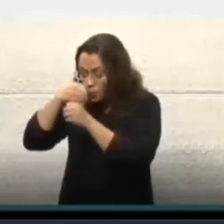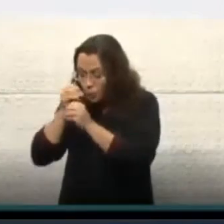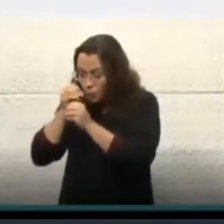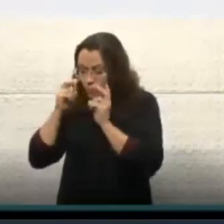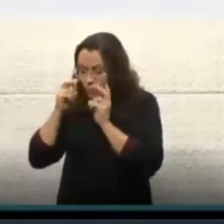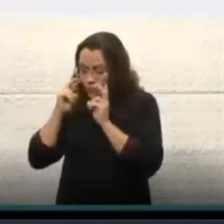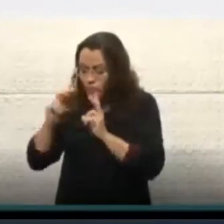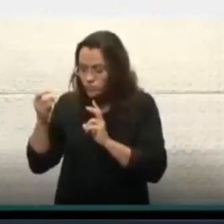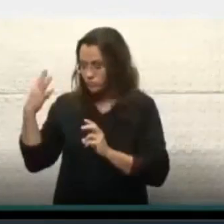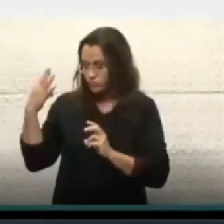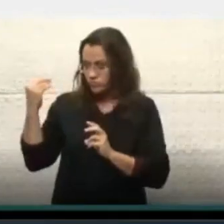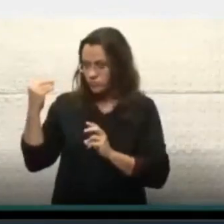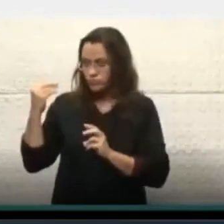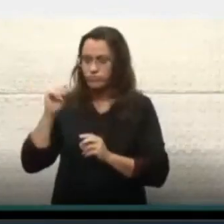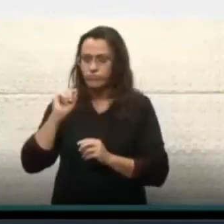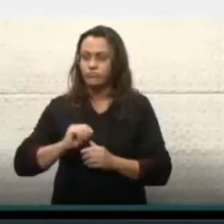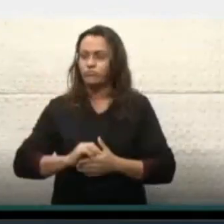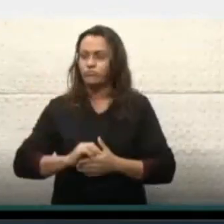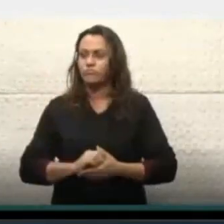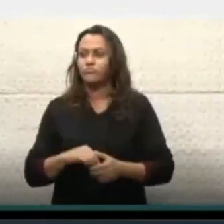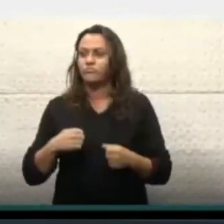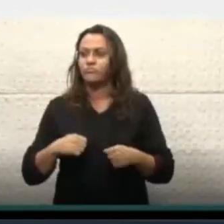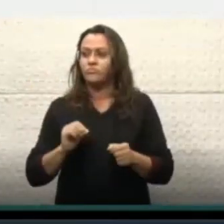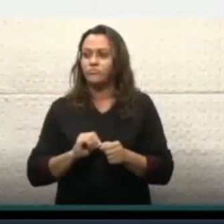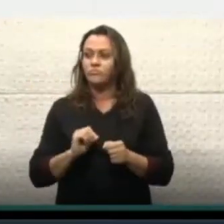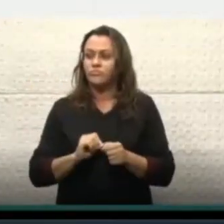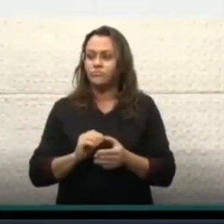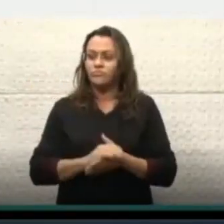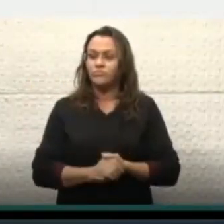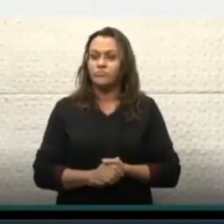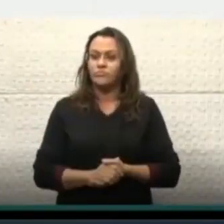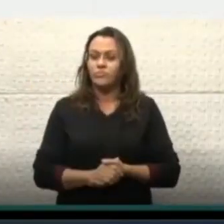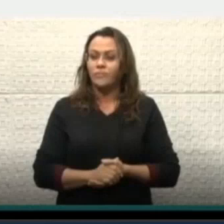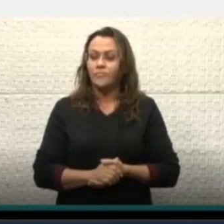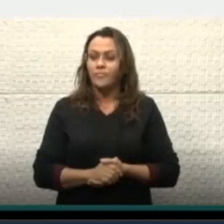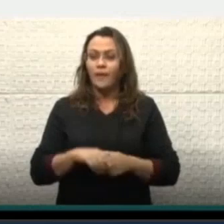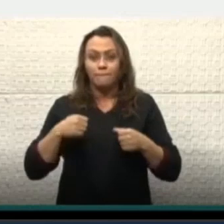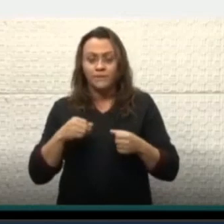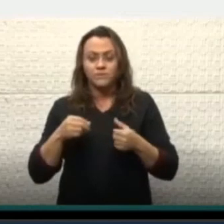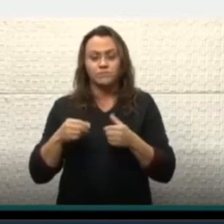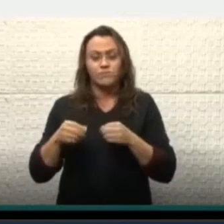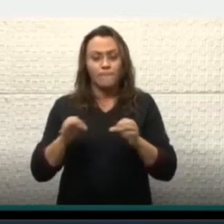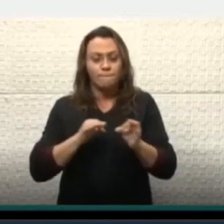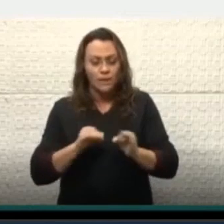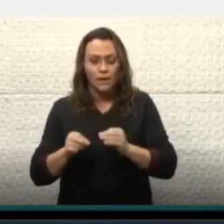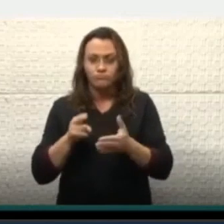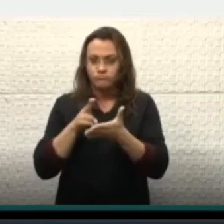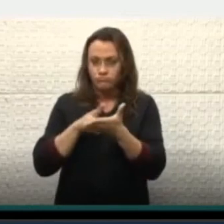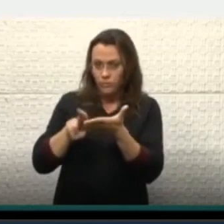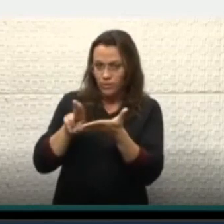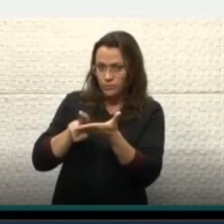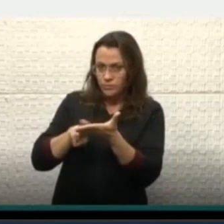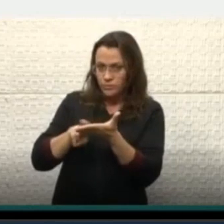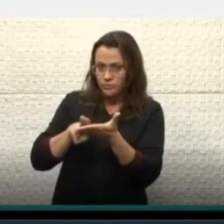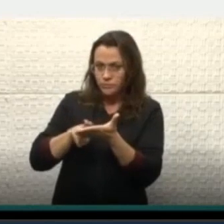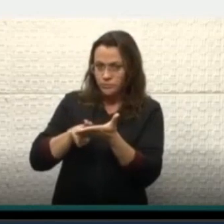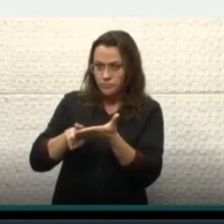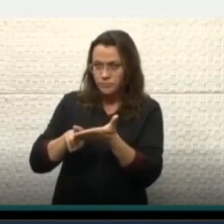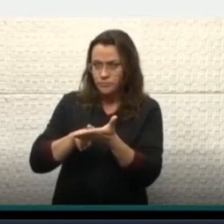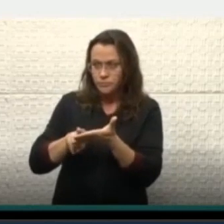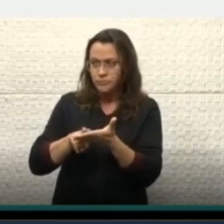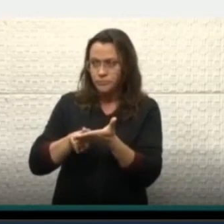nós vamos precisar para fazer esse procedimento. Então, para esse procedimento, a preparação das lâminas, então, vamos